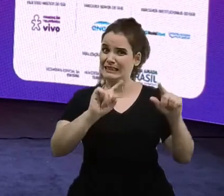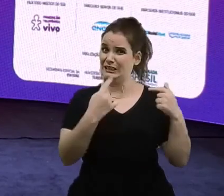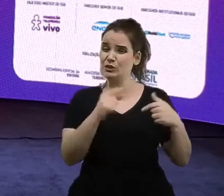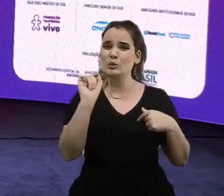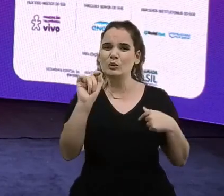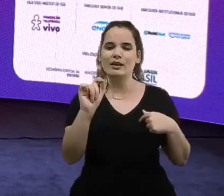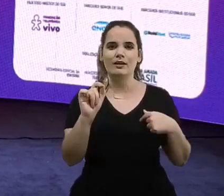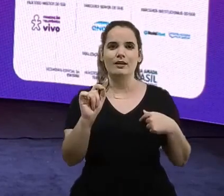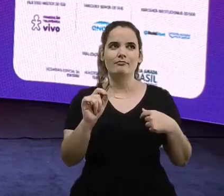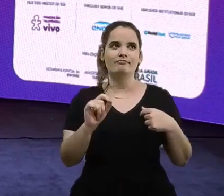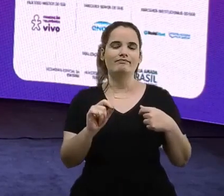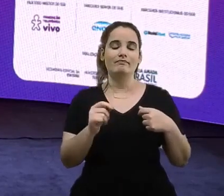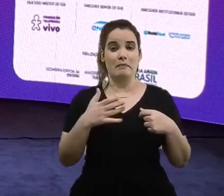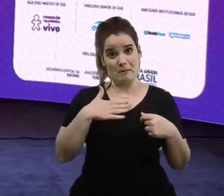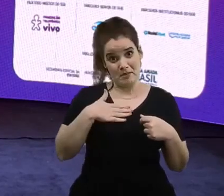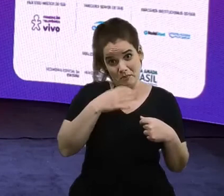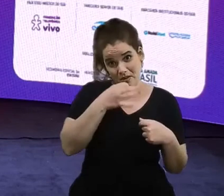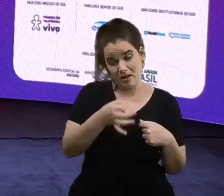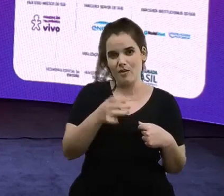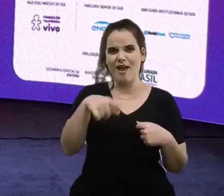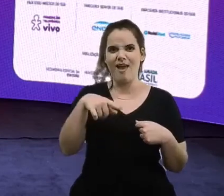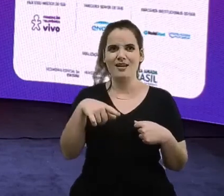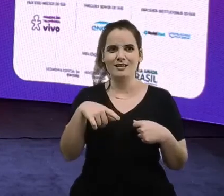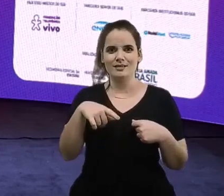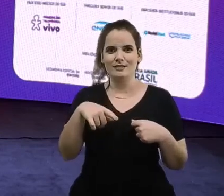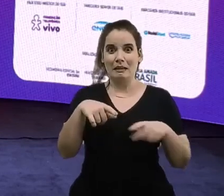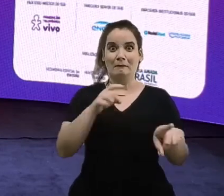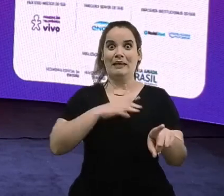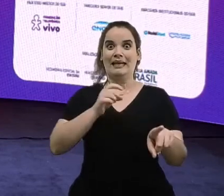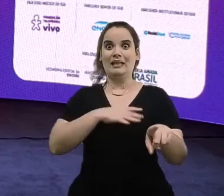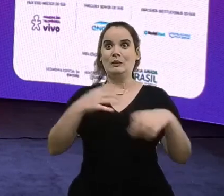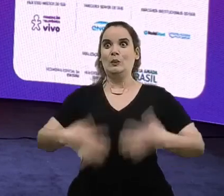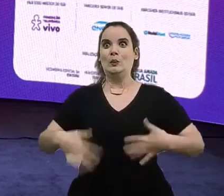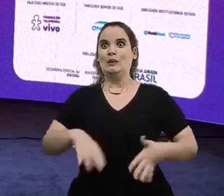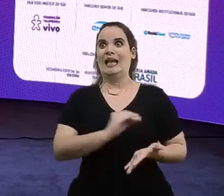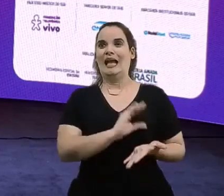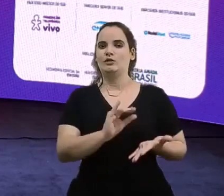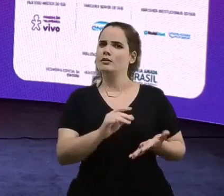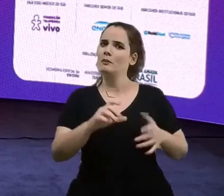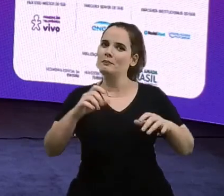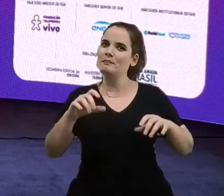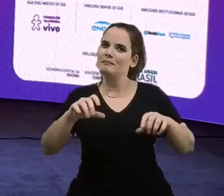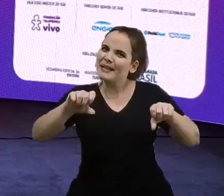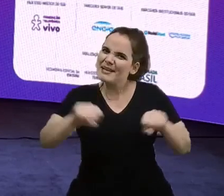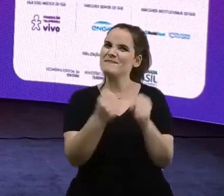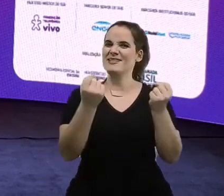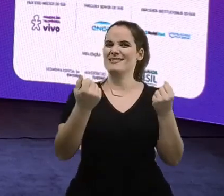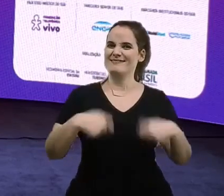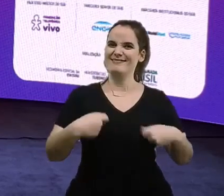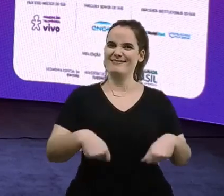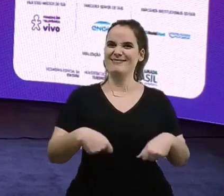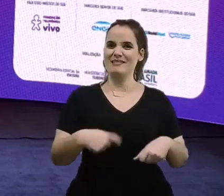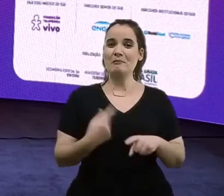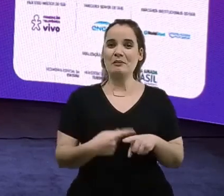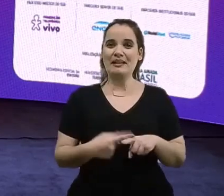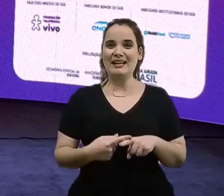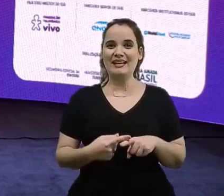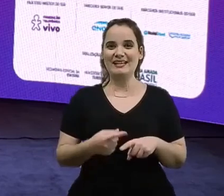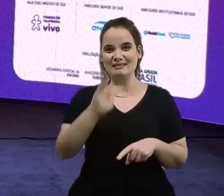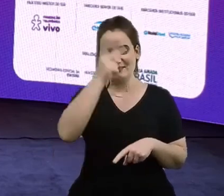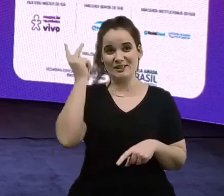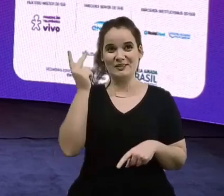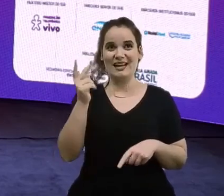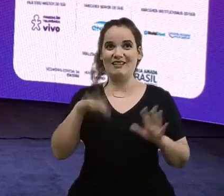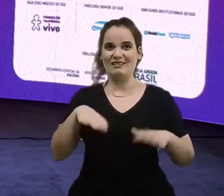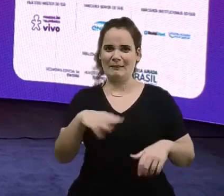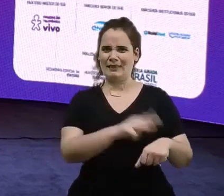gelo e eliminar o medo que as pessoas têm com relação ao uso de dados, né? Que muita gente já tem aquela aversão à matemática, estatística,